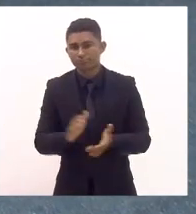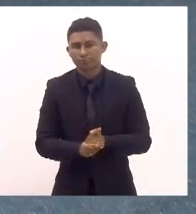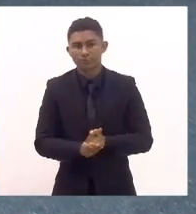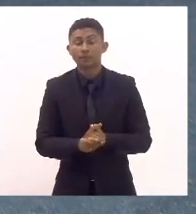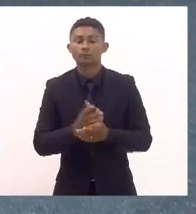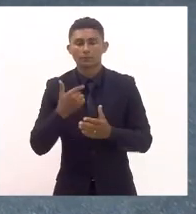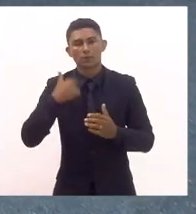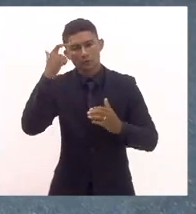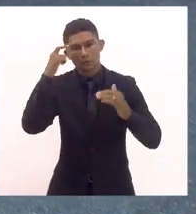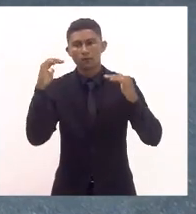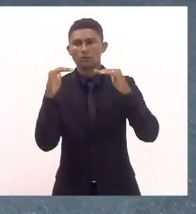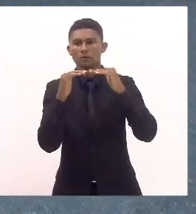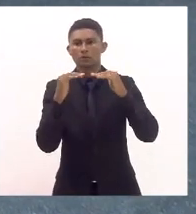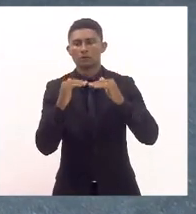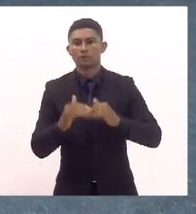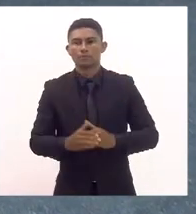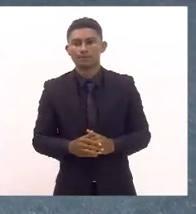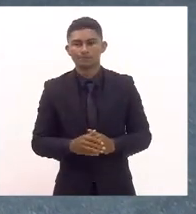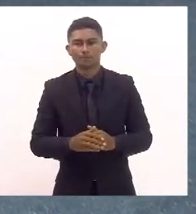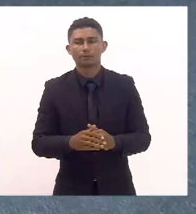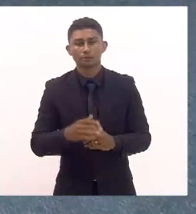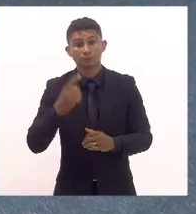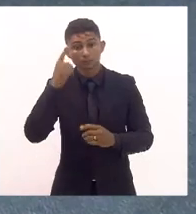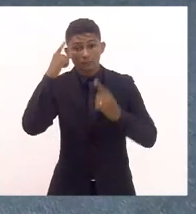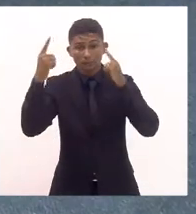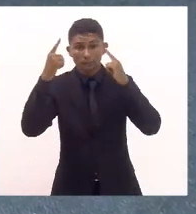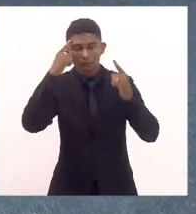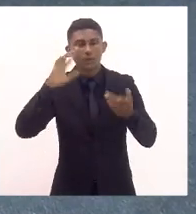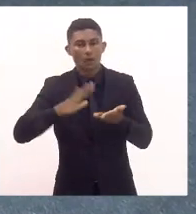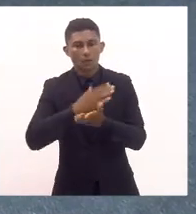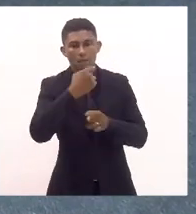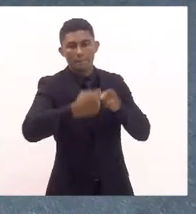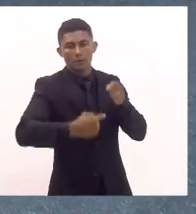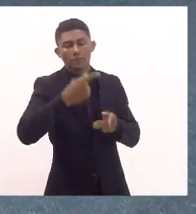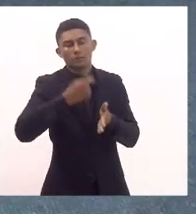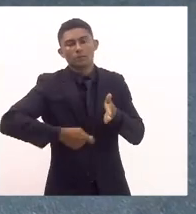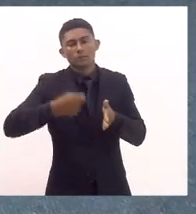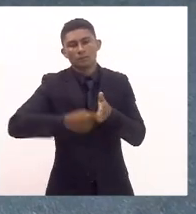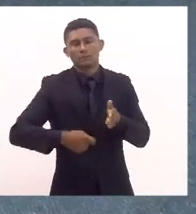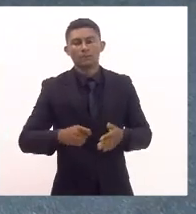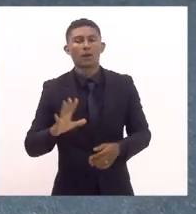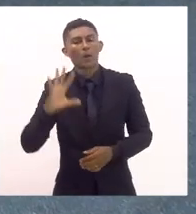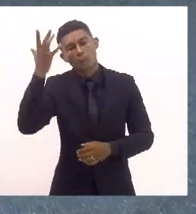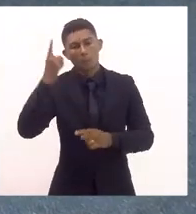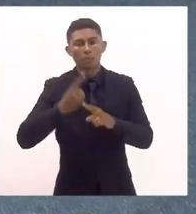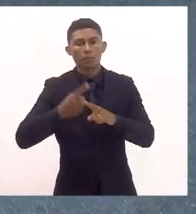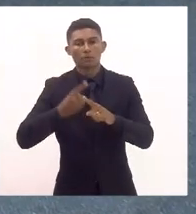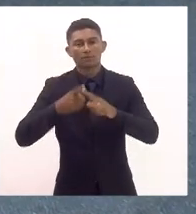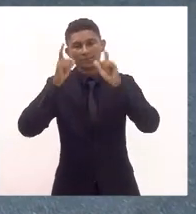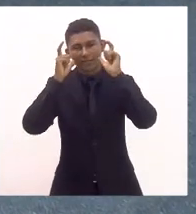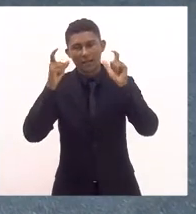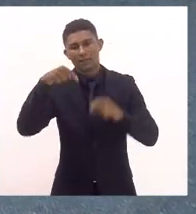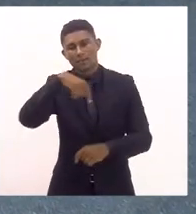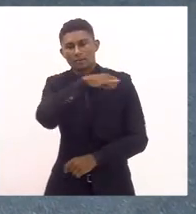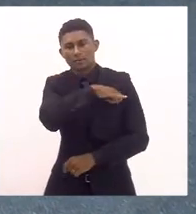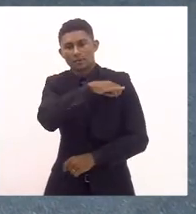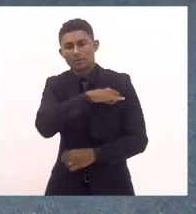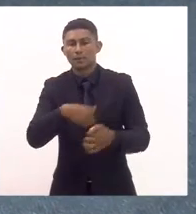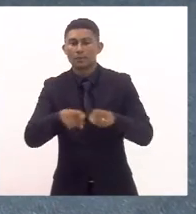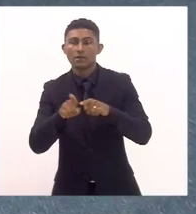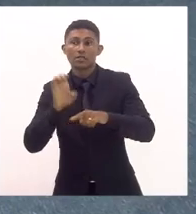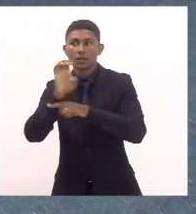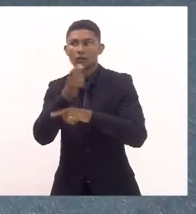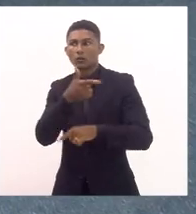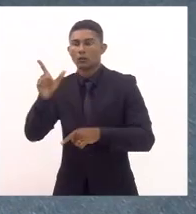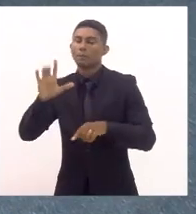que quanto houve mudanças pontuais na polícia tributária era da aconteceram em detrimento dos interesses do Rio de Janeiro de outros estados